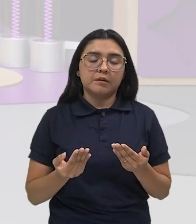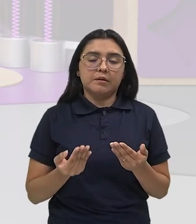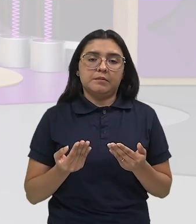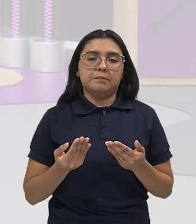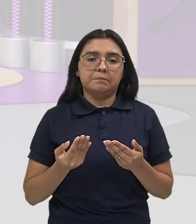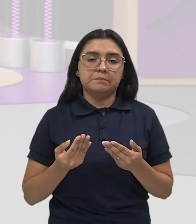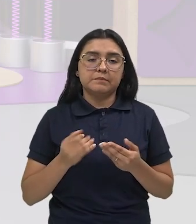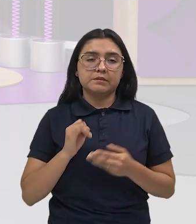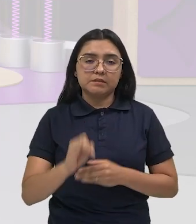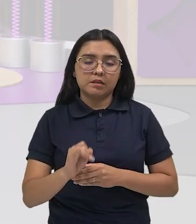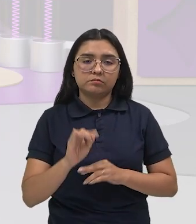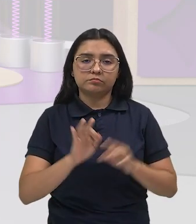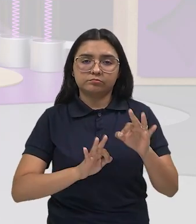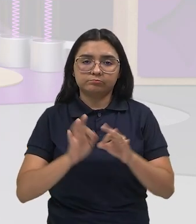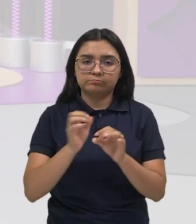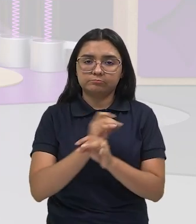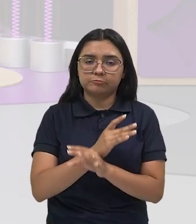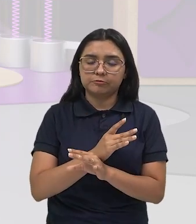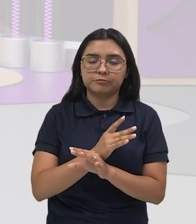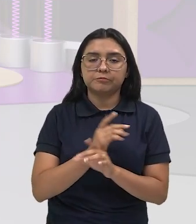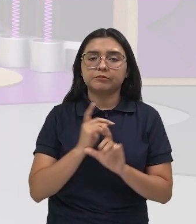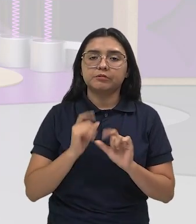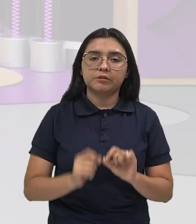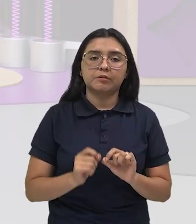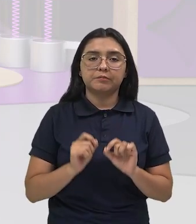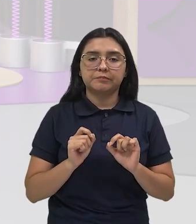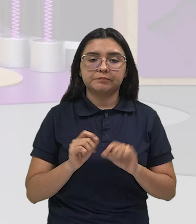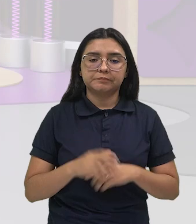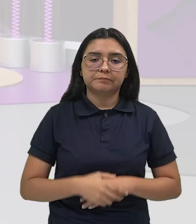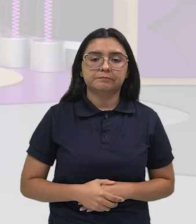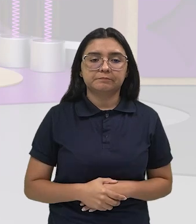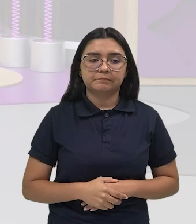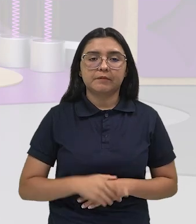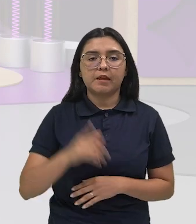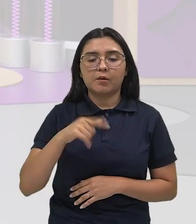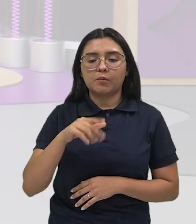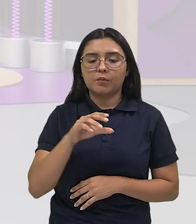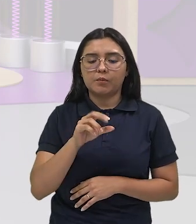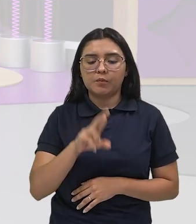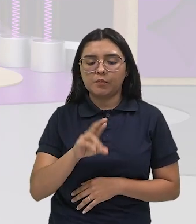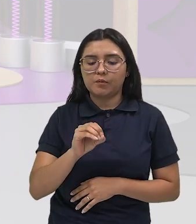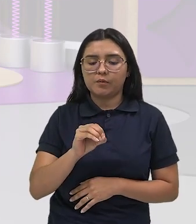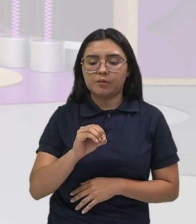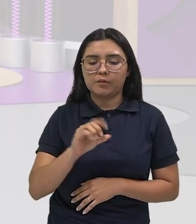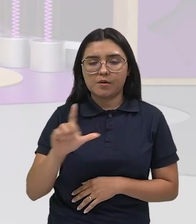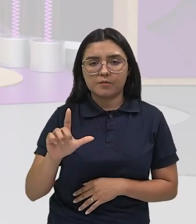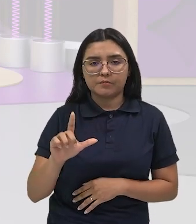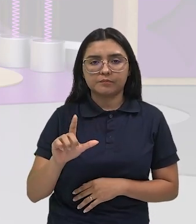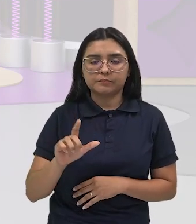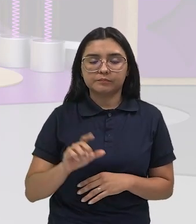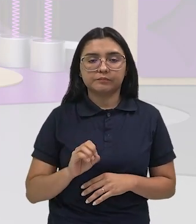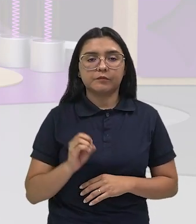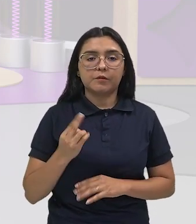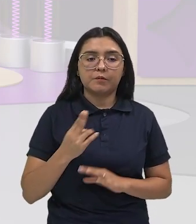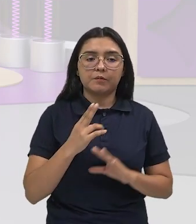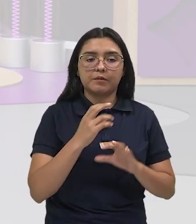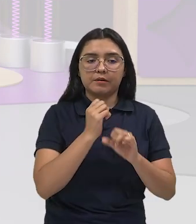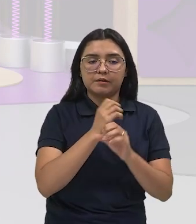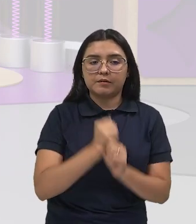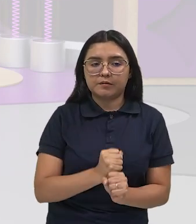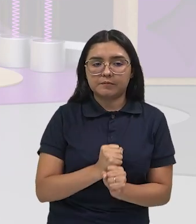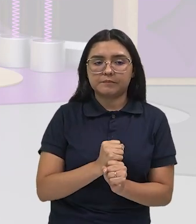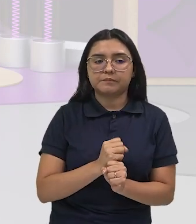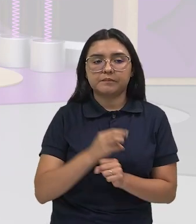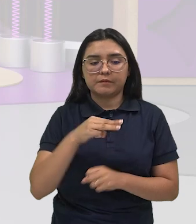isso, você está elaborando o rol para ou calcular a